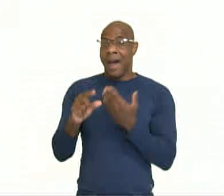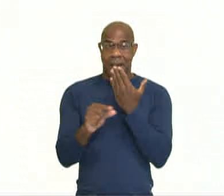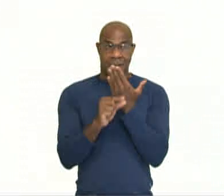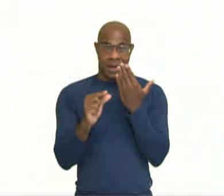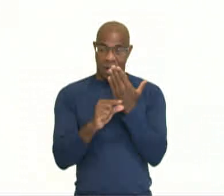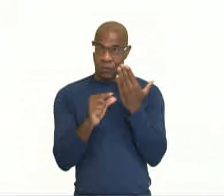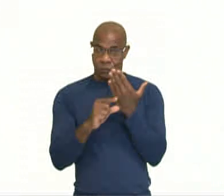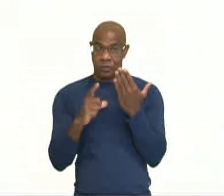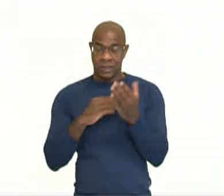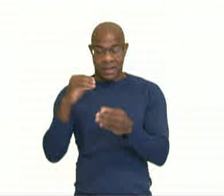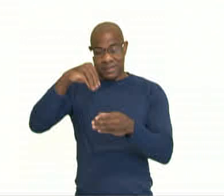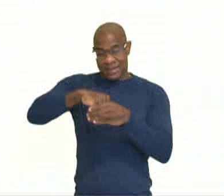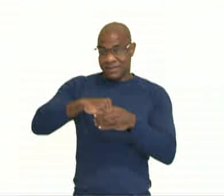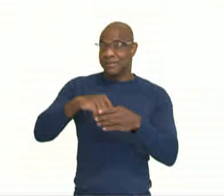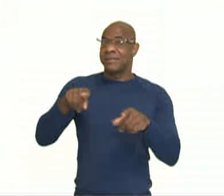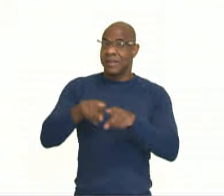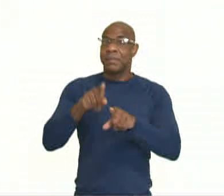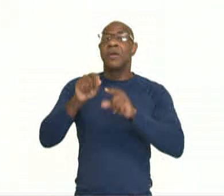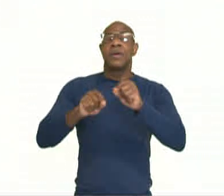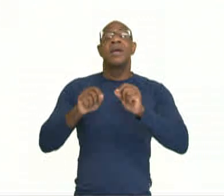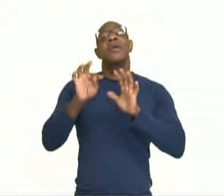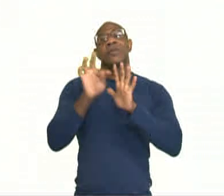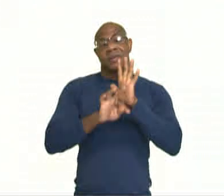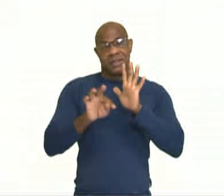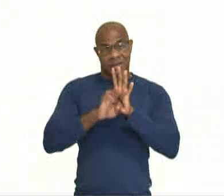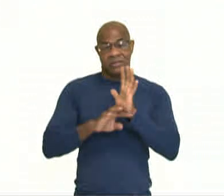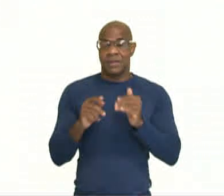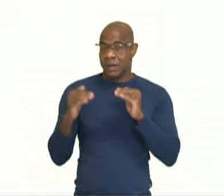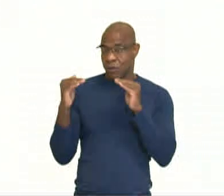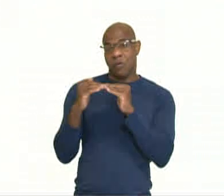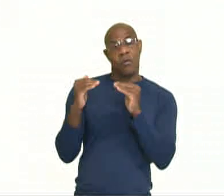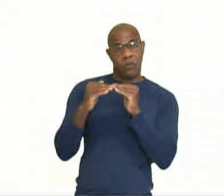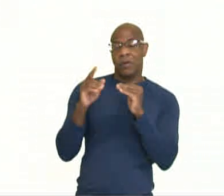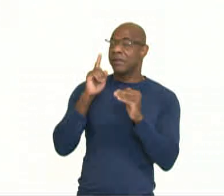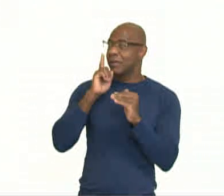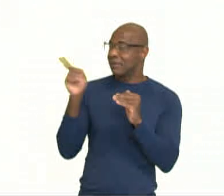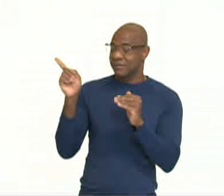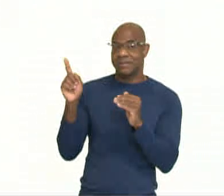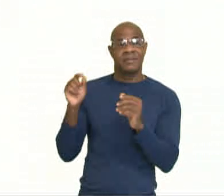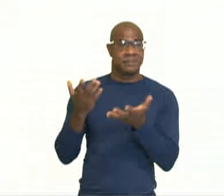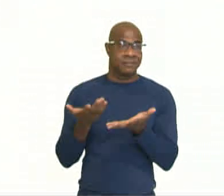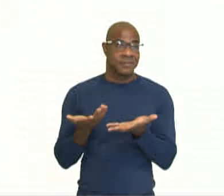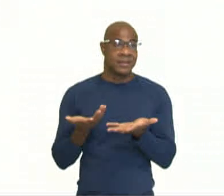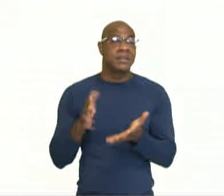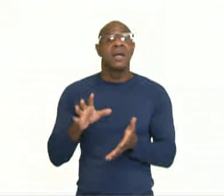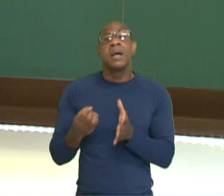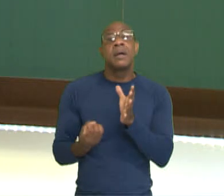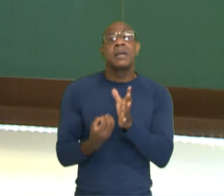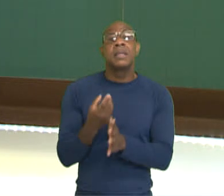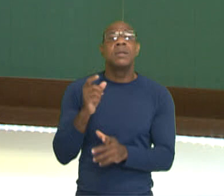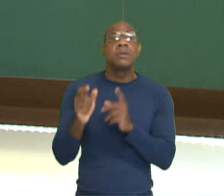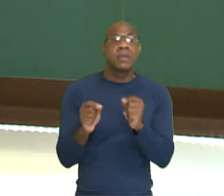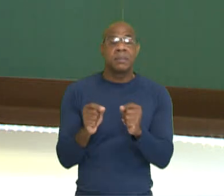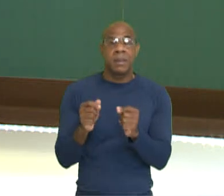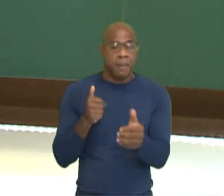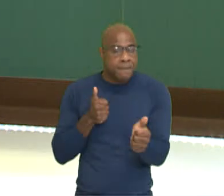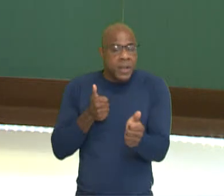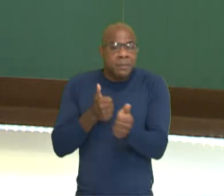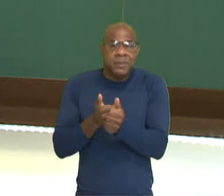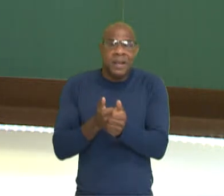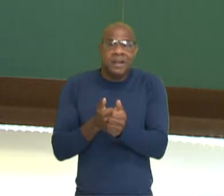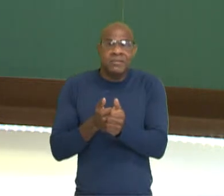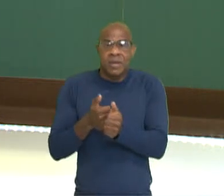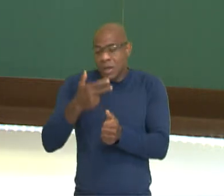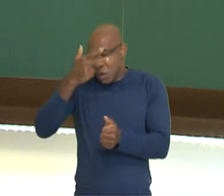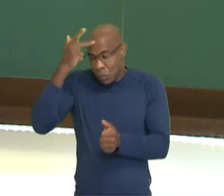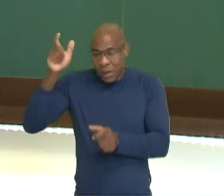Exatamente. Então, é esse recurso de concordância que ela faz. Com isso, ela cria o quê? Uma proximidade com o